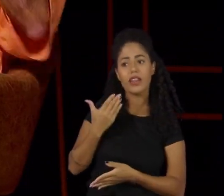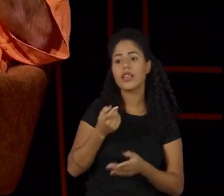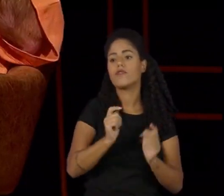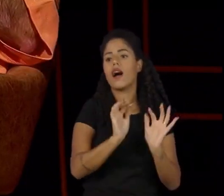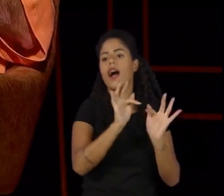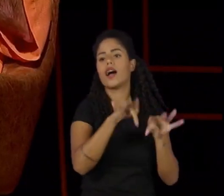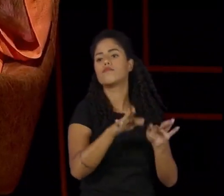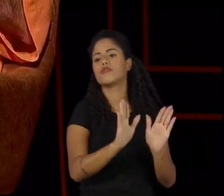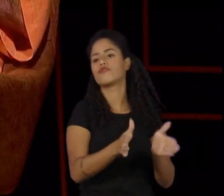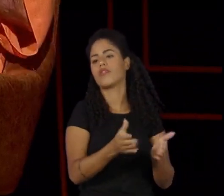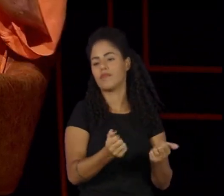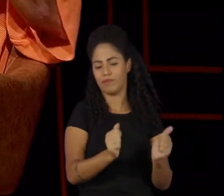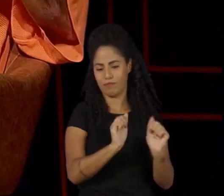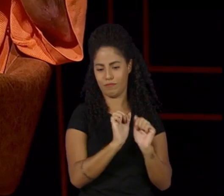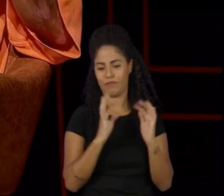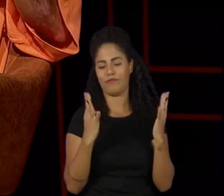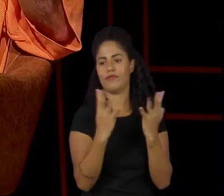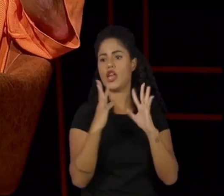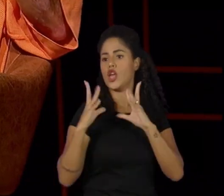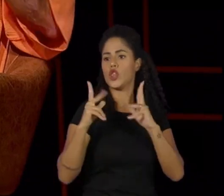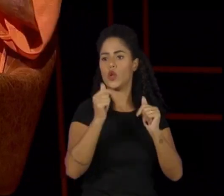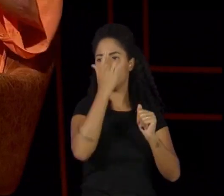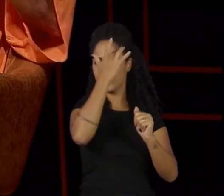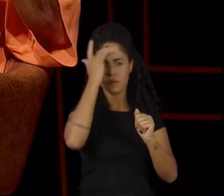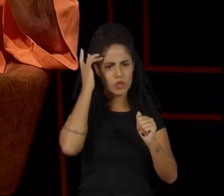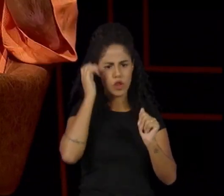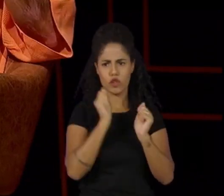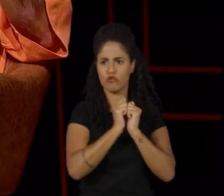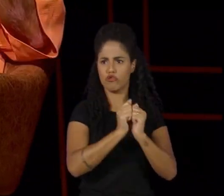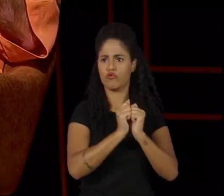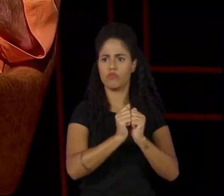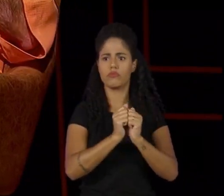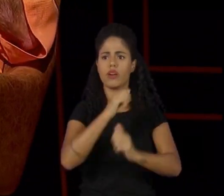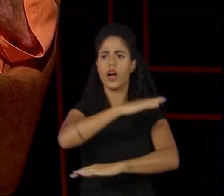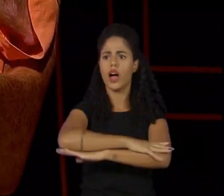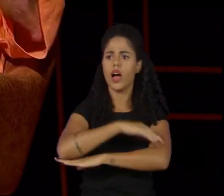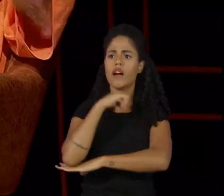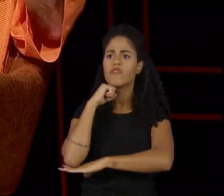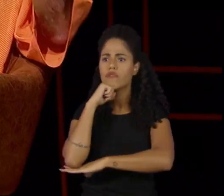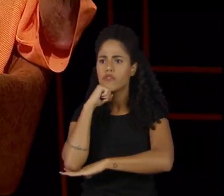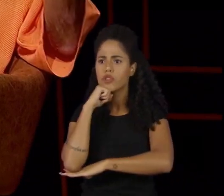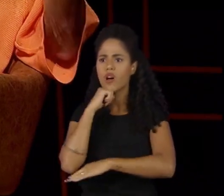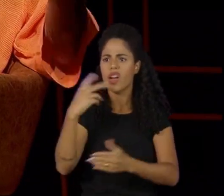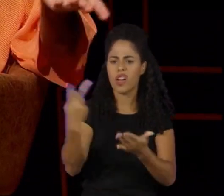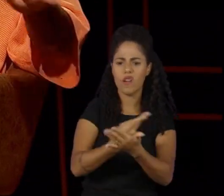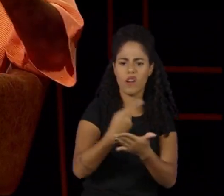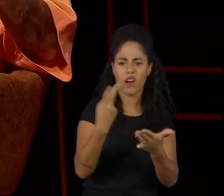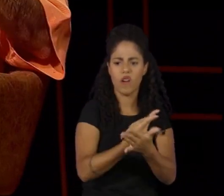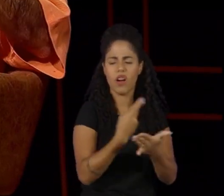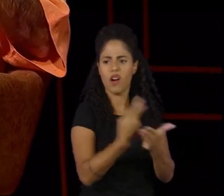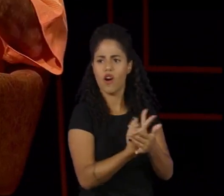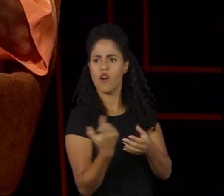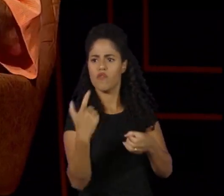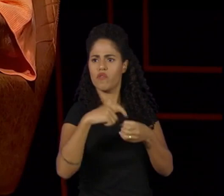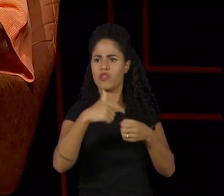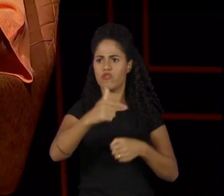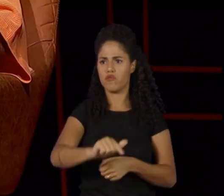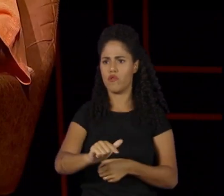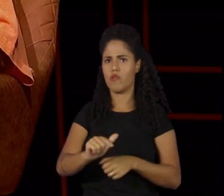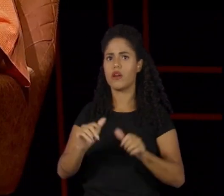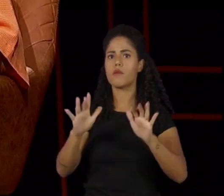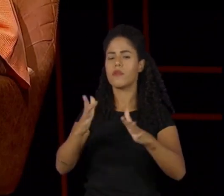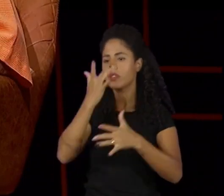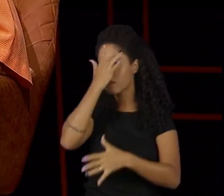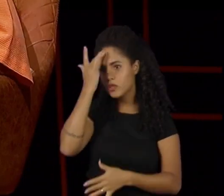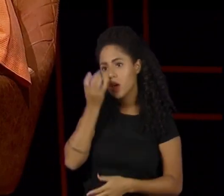bem artesanal, que era todo mundo na bancada, errou um, volta tudo. Ai, era um gente. horror. Mas os caras eram